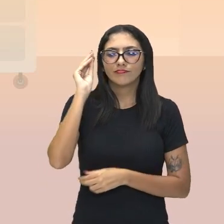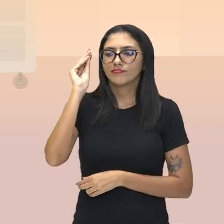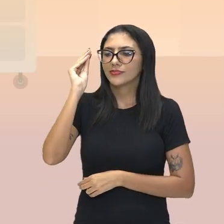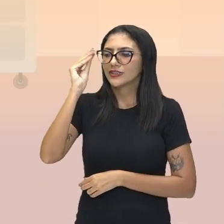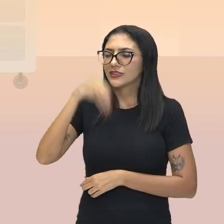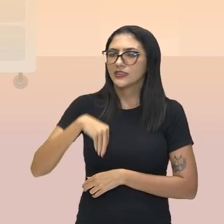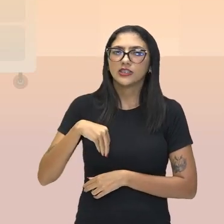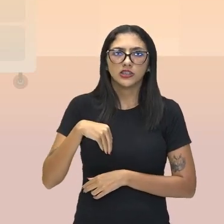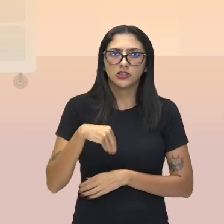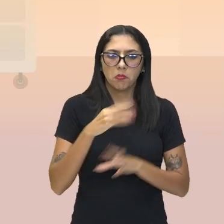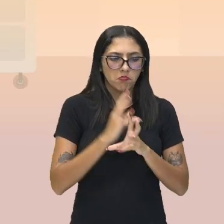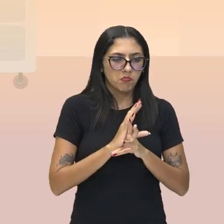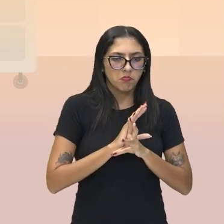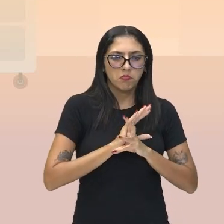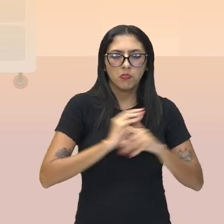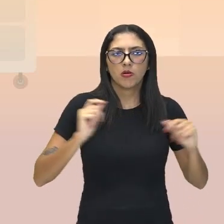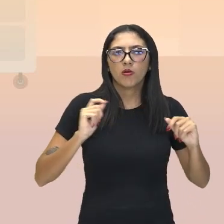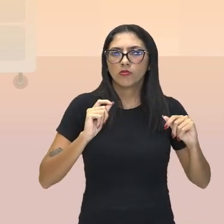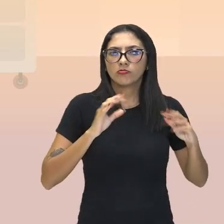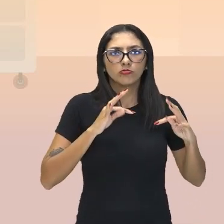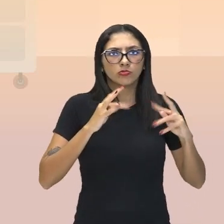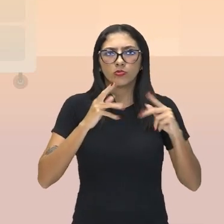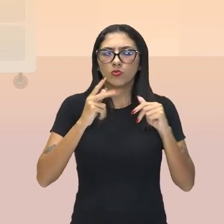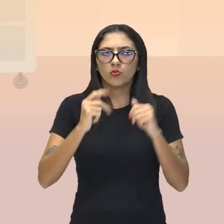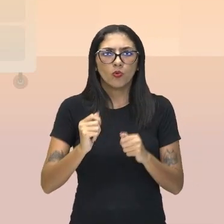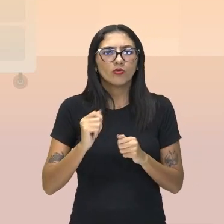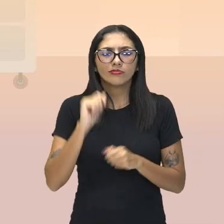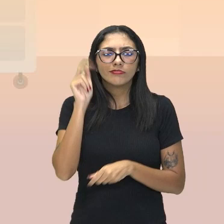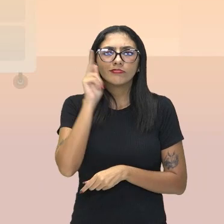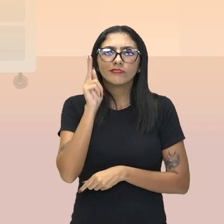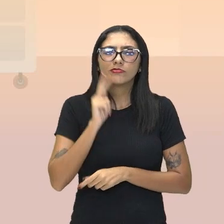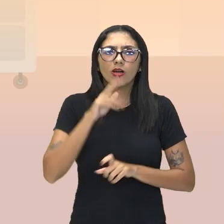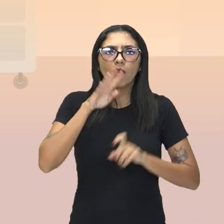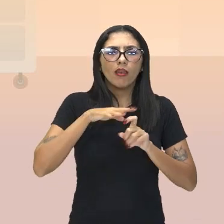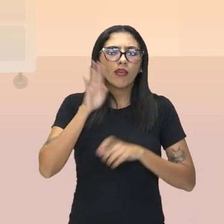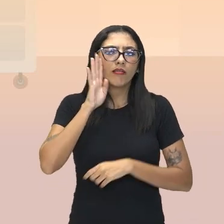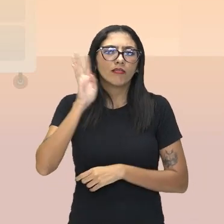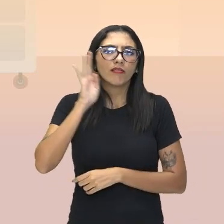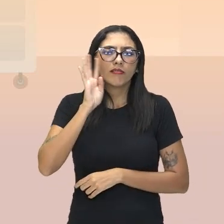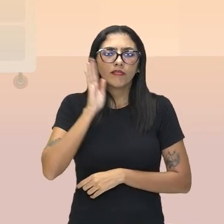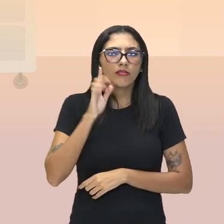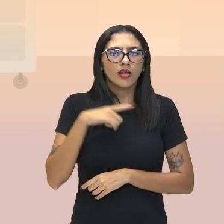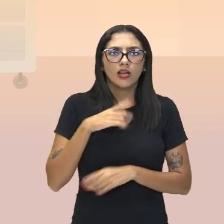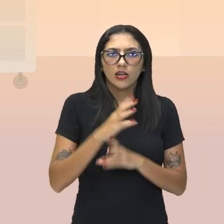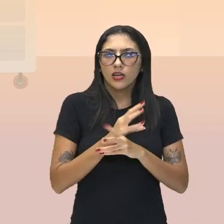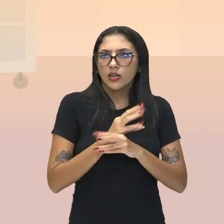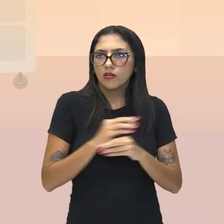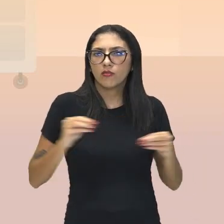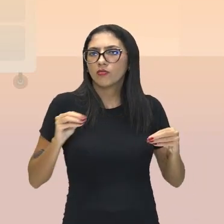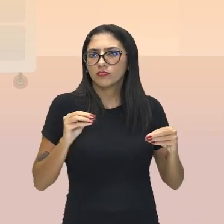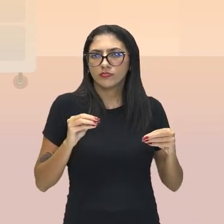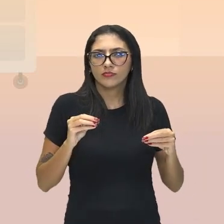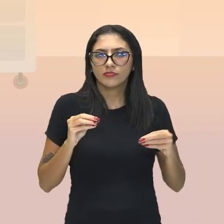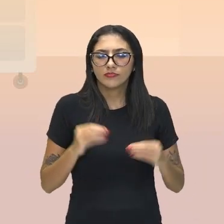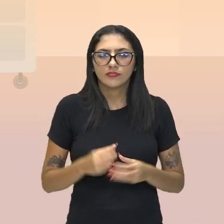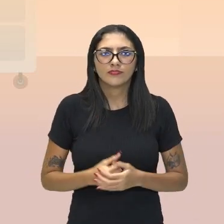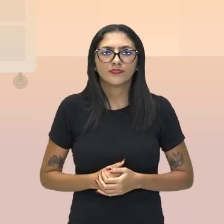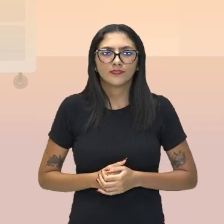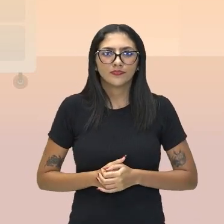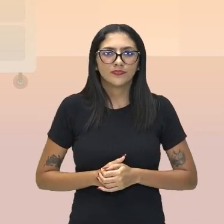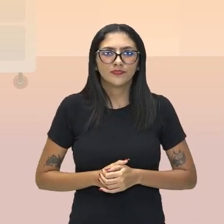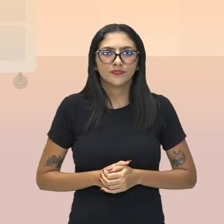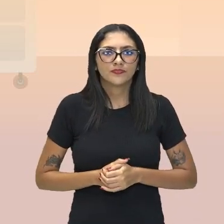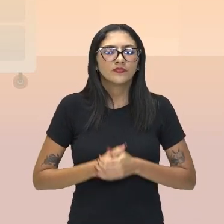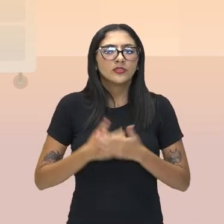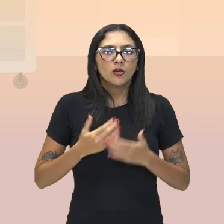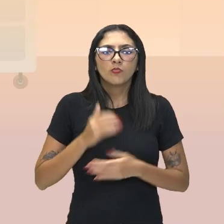ela tinha feito para que ela voltasse a viver a vida, então, que ela queria, tá, gente? Então, o